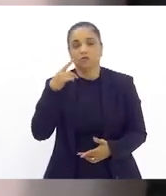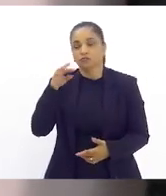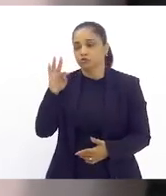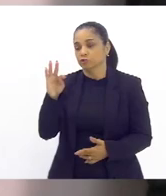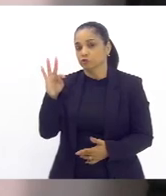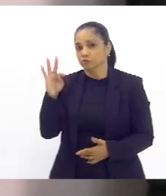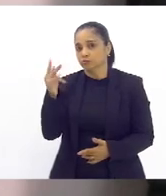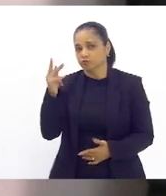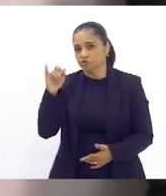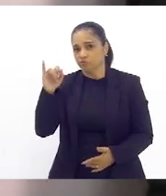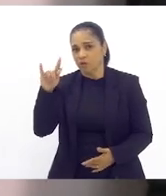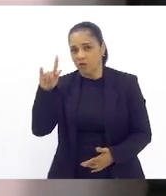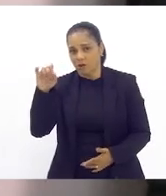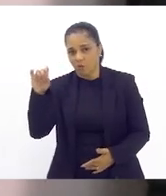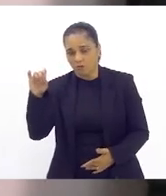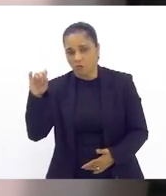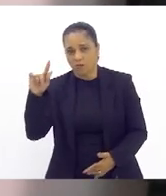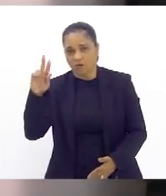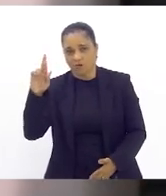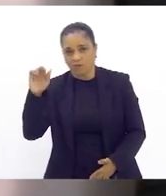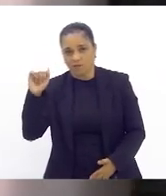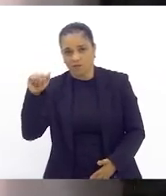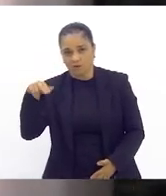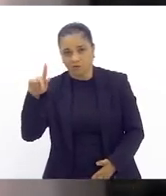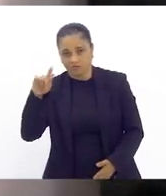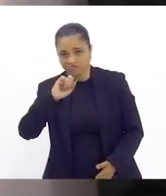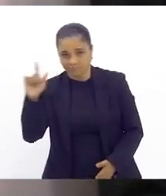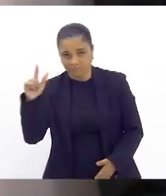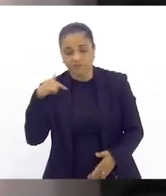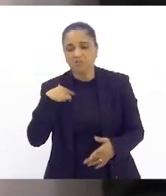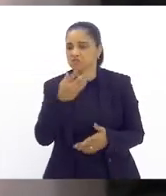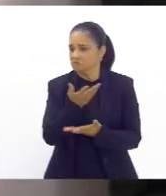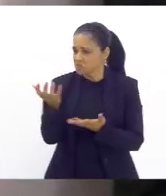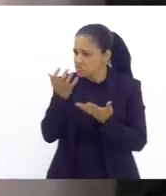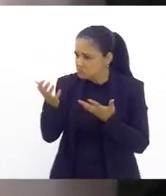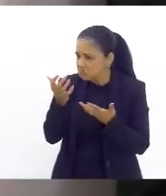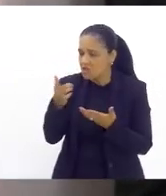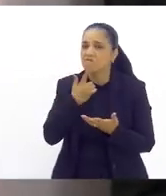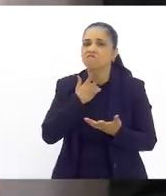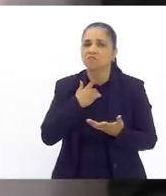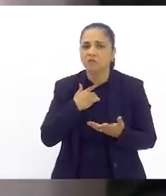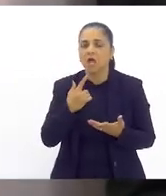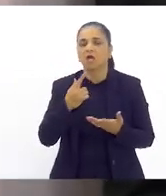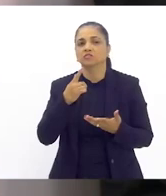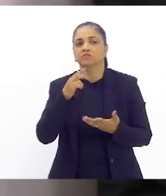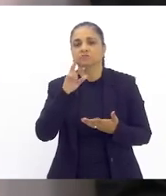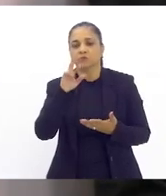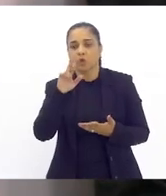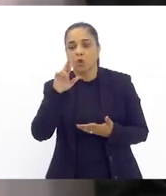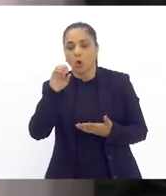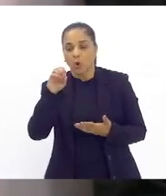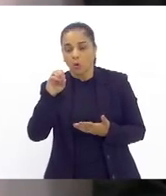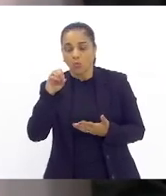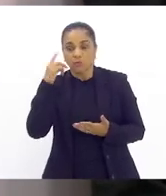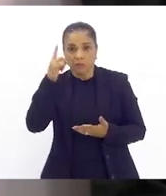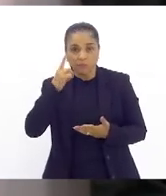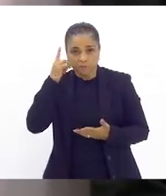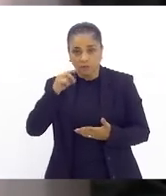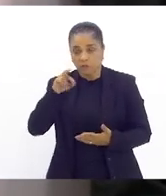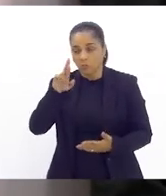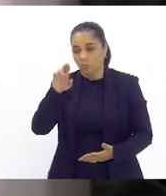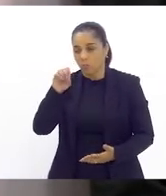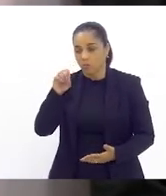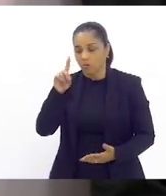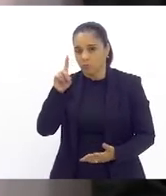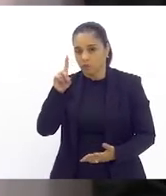que validaria se o senhor se o senhores todos quiserem o deputado Rodrigo de Castro de Minas Gerais hoje é o presidente da